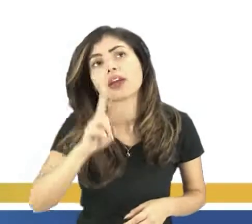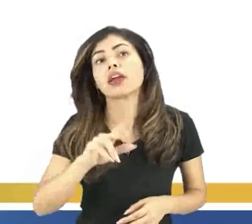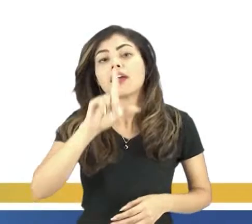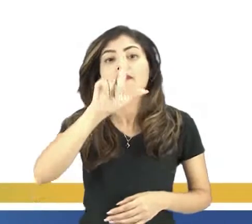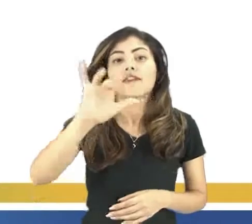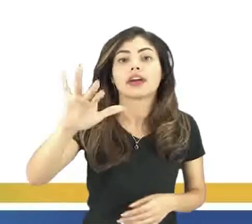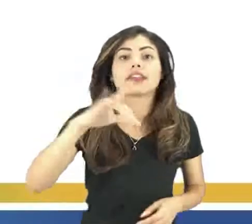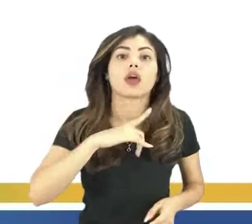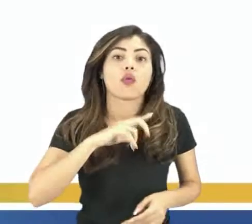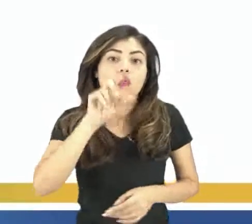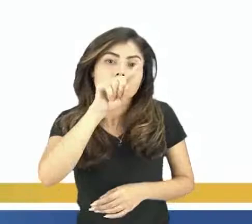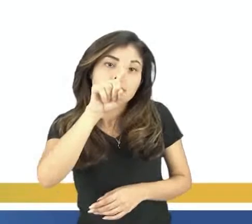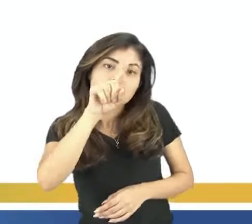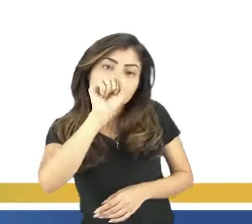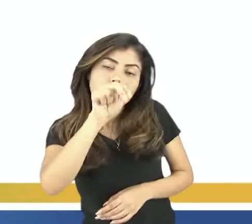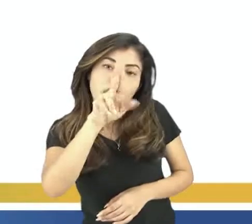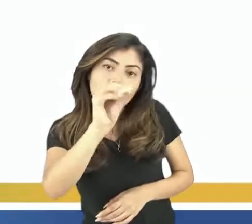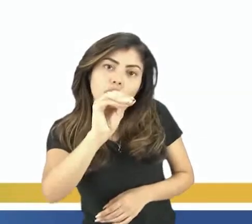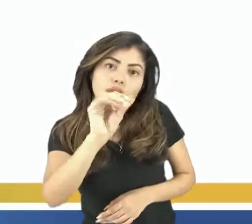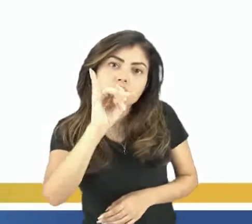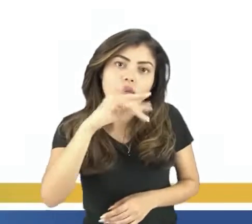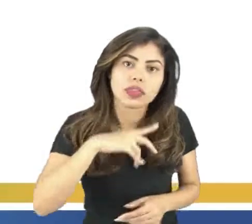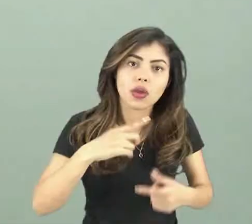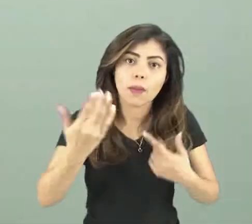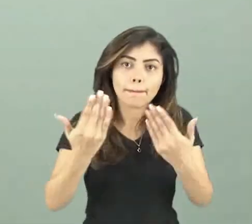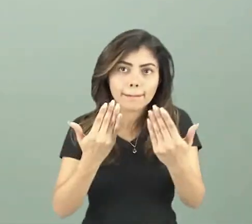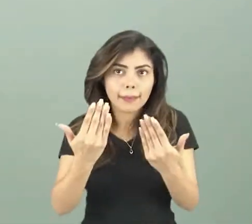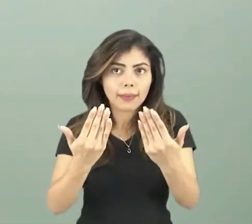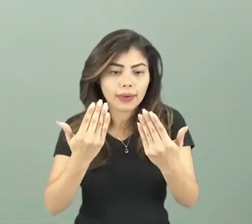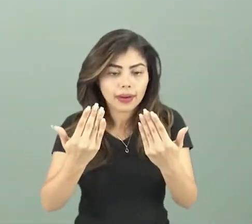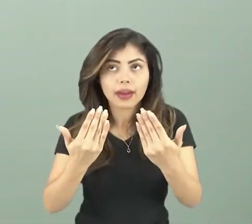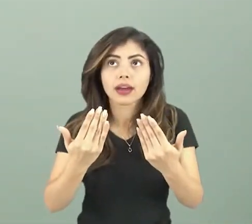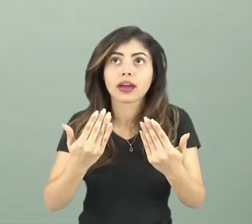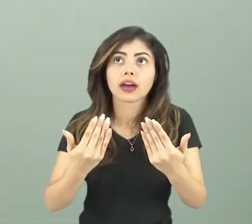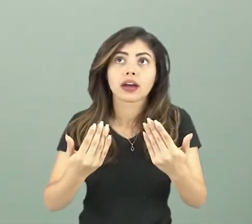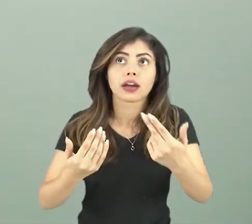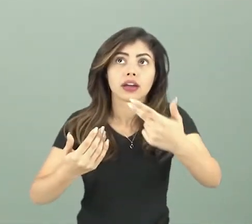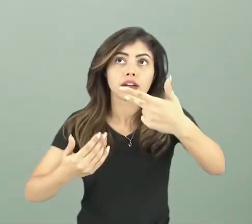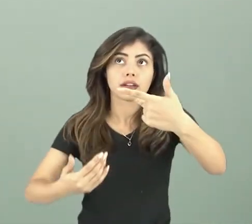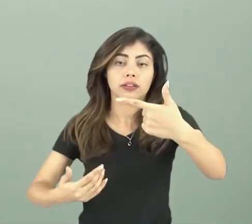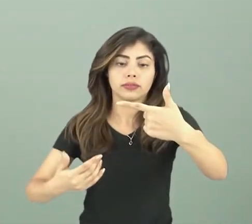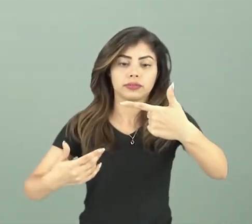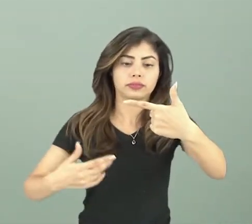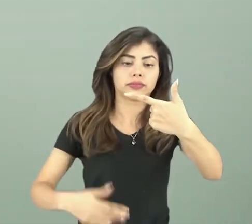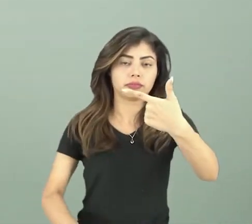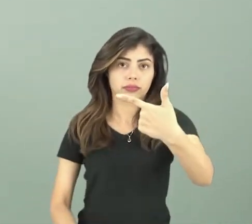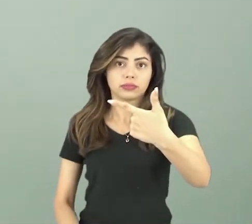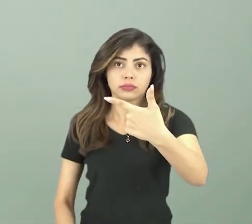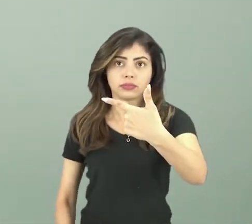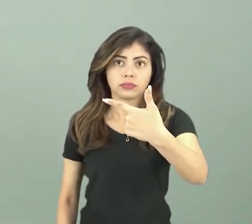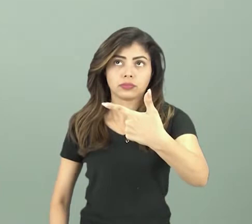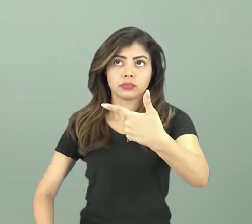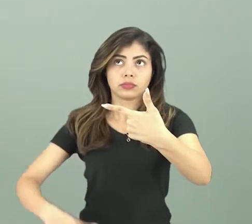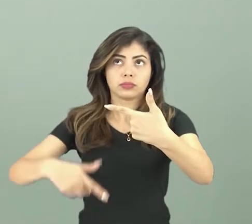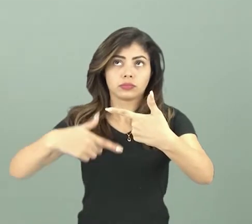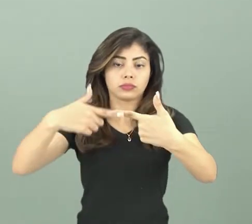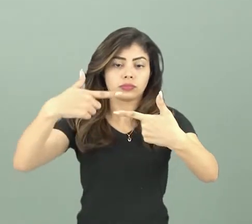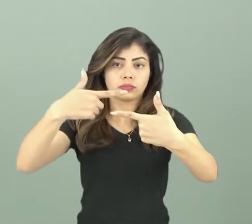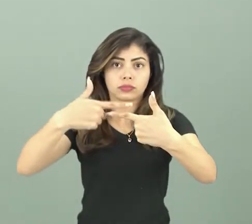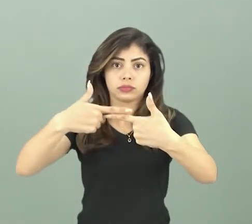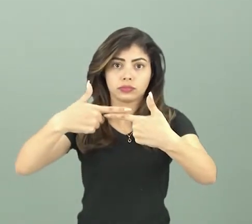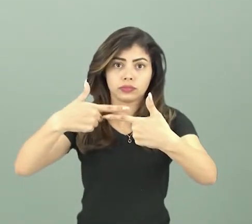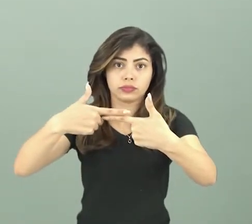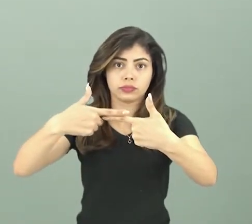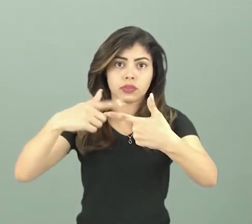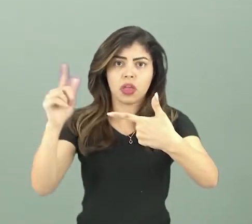gente tem um seno do ângulo. E se eu tenho linha paralela, digamos aqui os dois dedos, eu tenho linha paralela, acontece que não